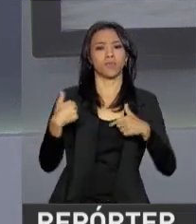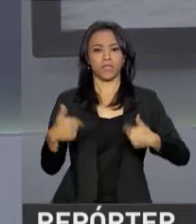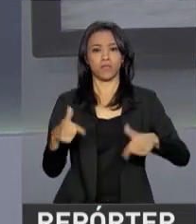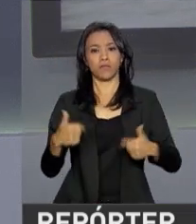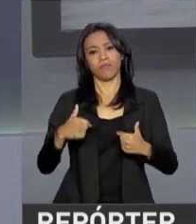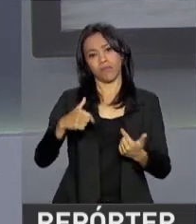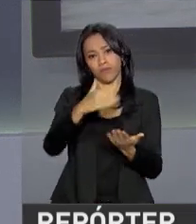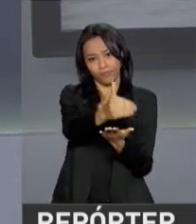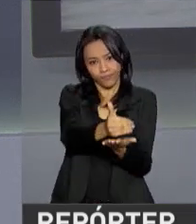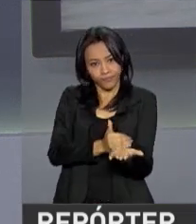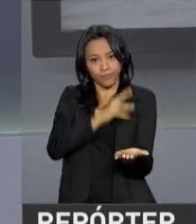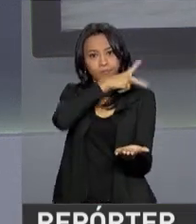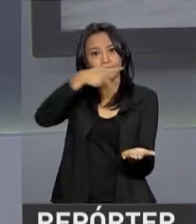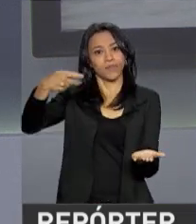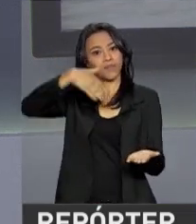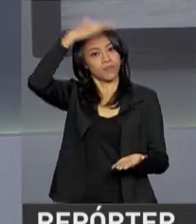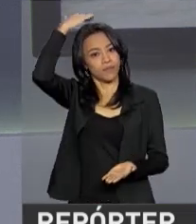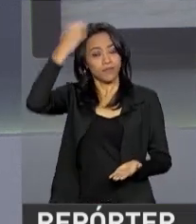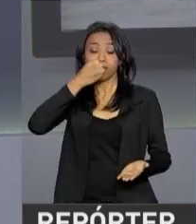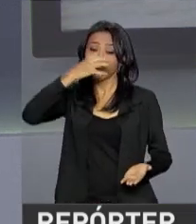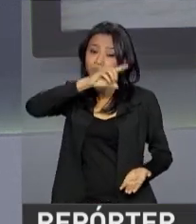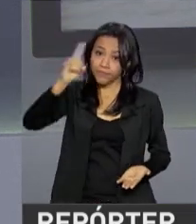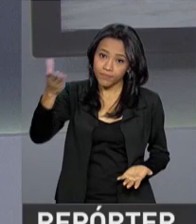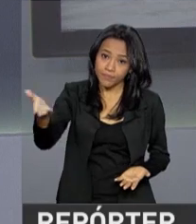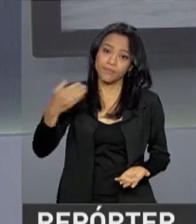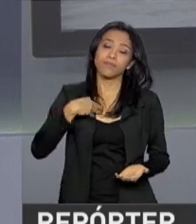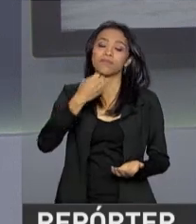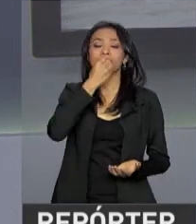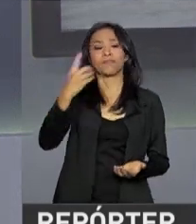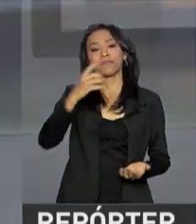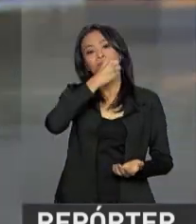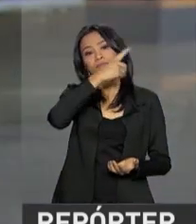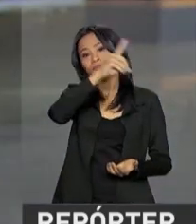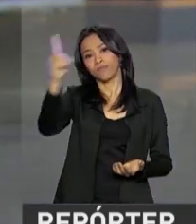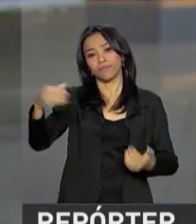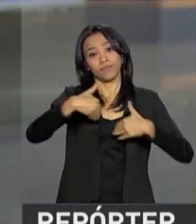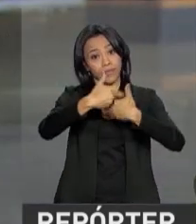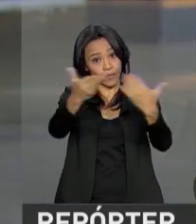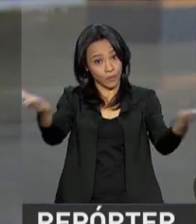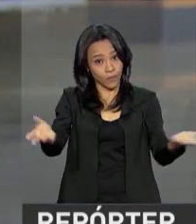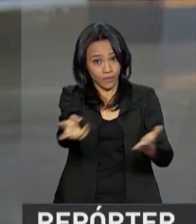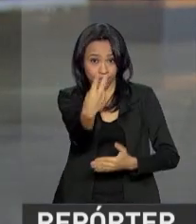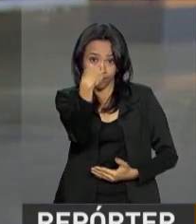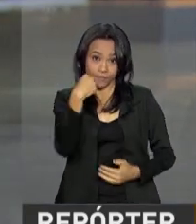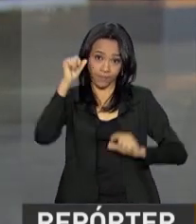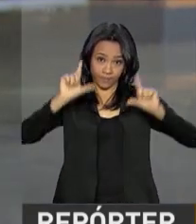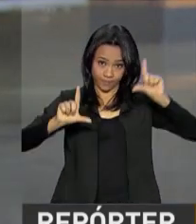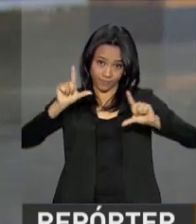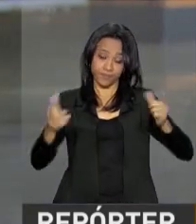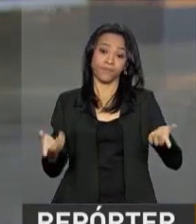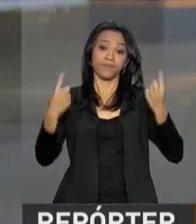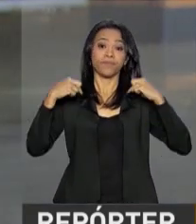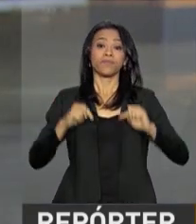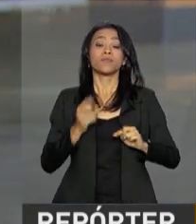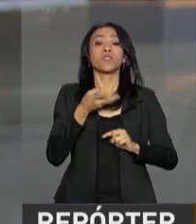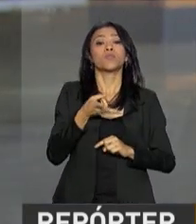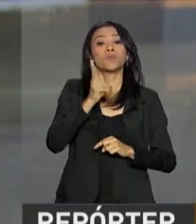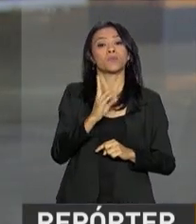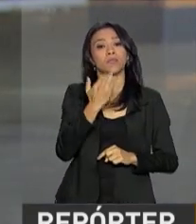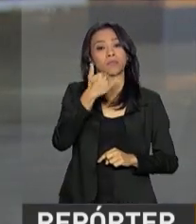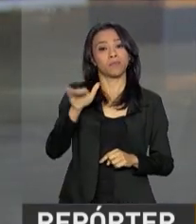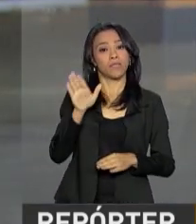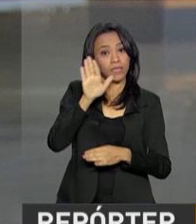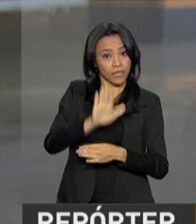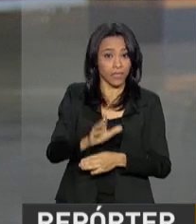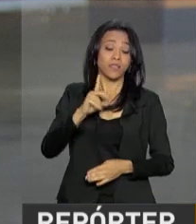e luana bom dia pra você olá renata bom dia bom dia a todos que nos acompanham aqui pela tv nbr com as duas e meia da tarde o presidente michel